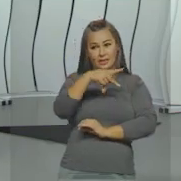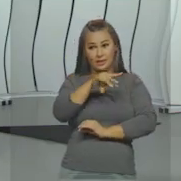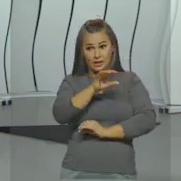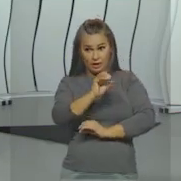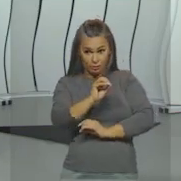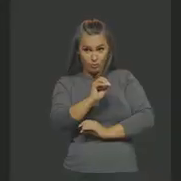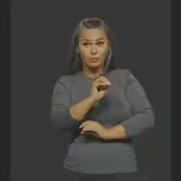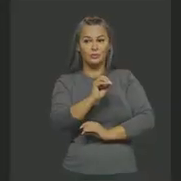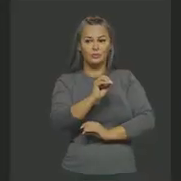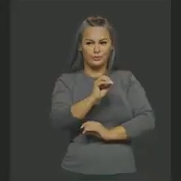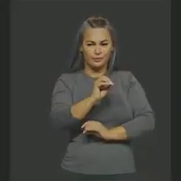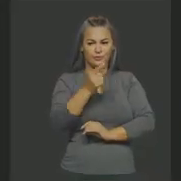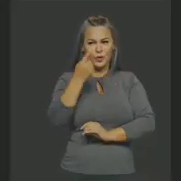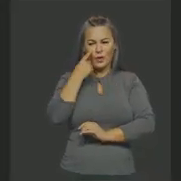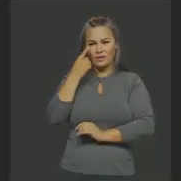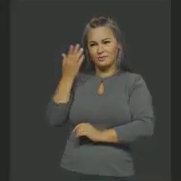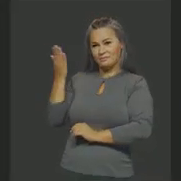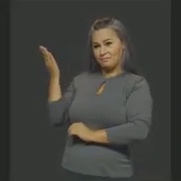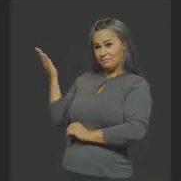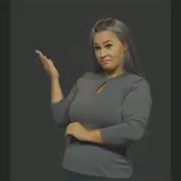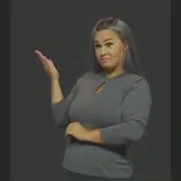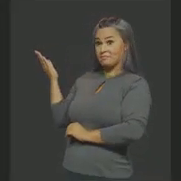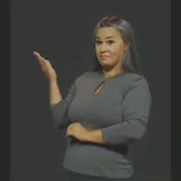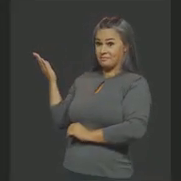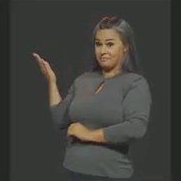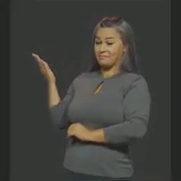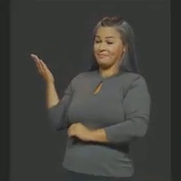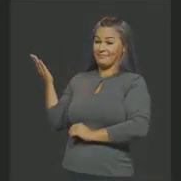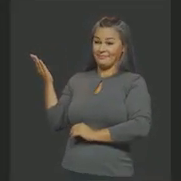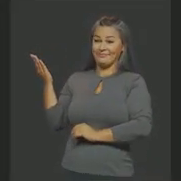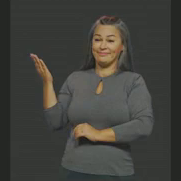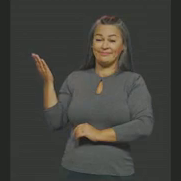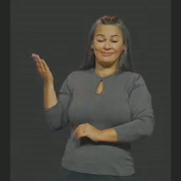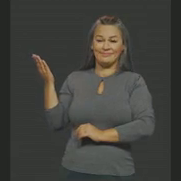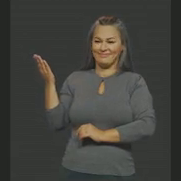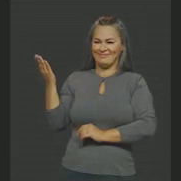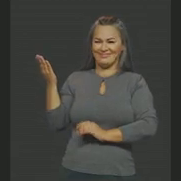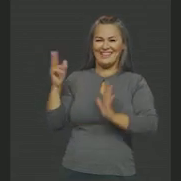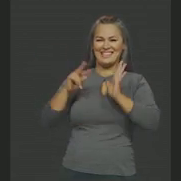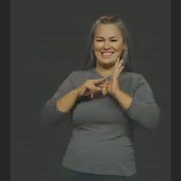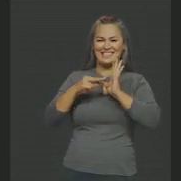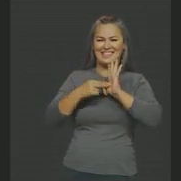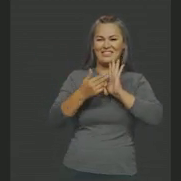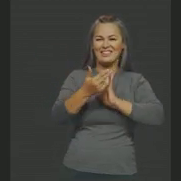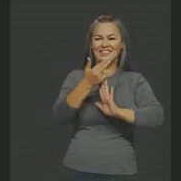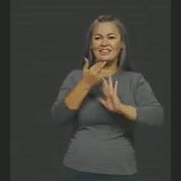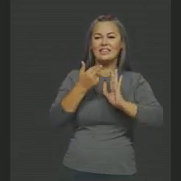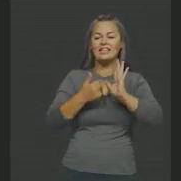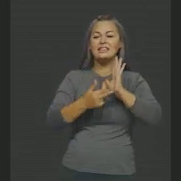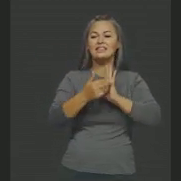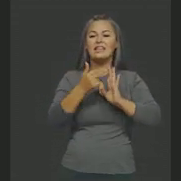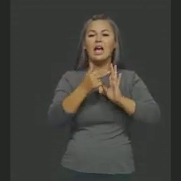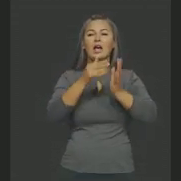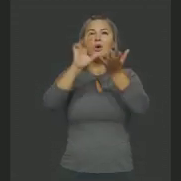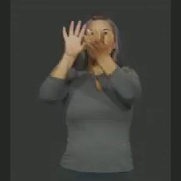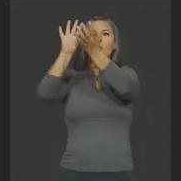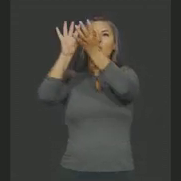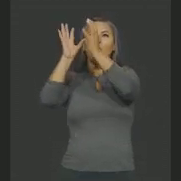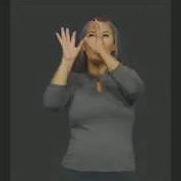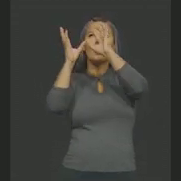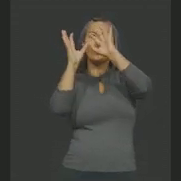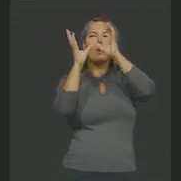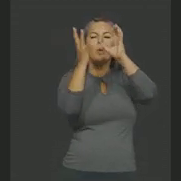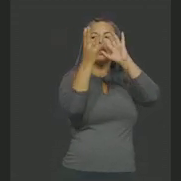Então, está aqui uma figurazinha mostrando justamente esse contraste, né? O sol e, ao mesmo tempo, do outro lado, as